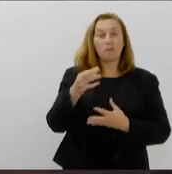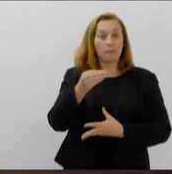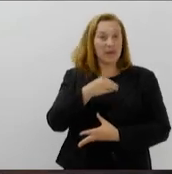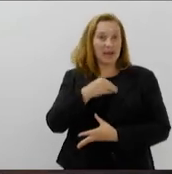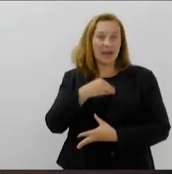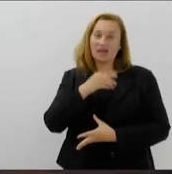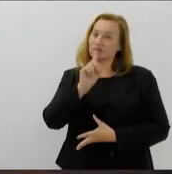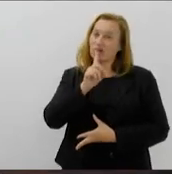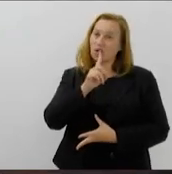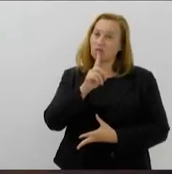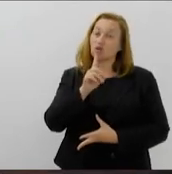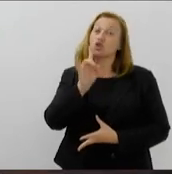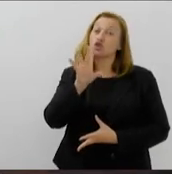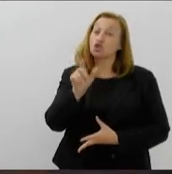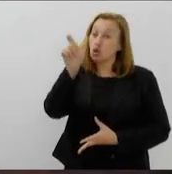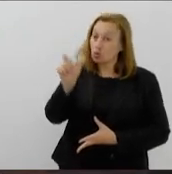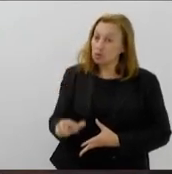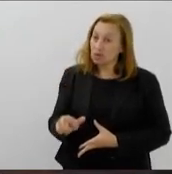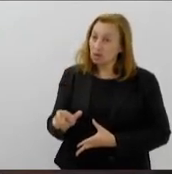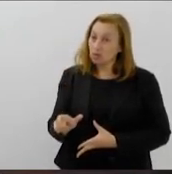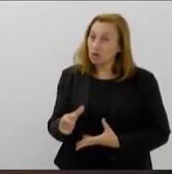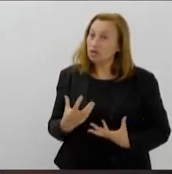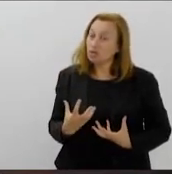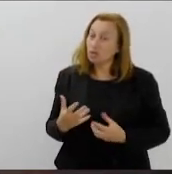não será acolhido.